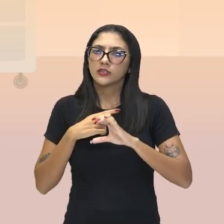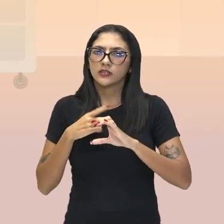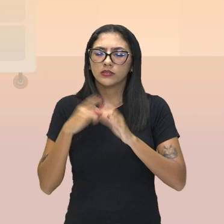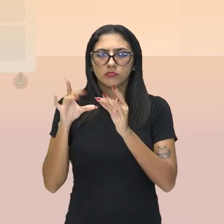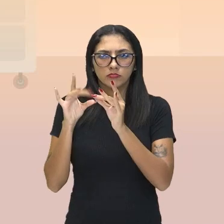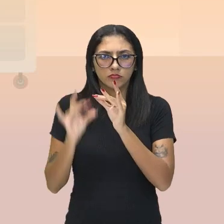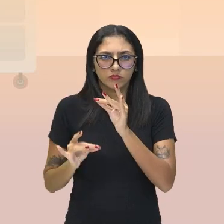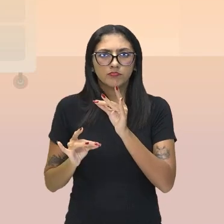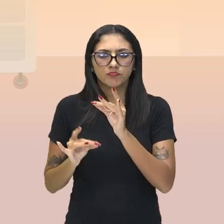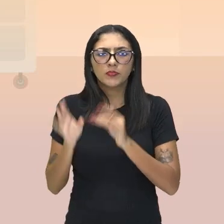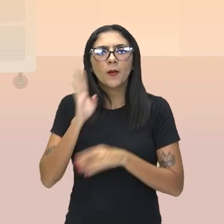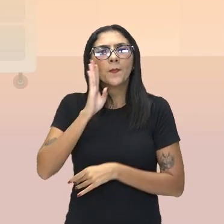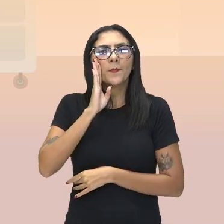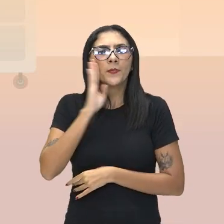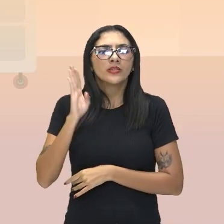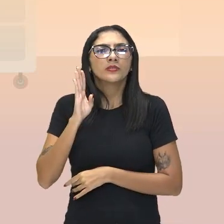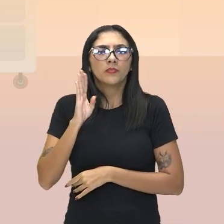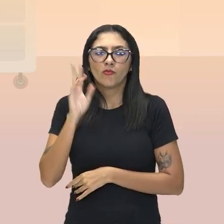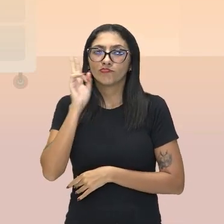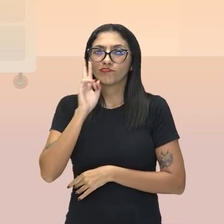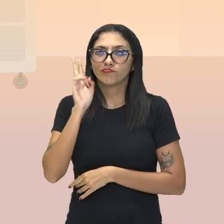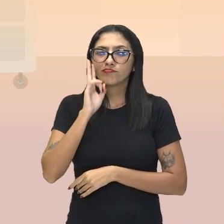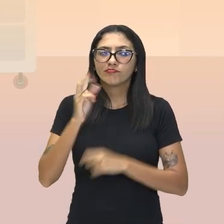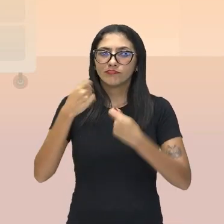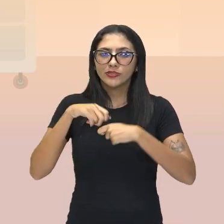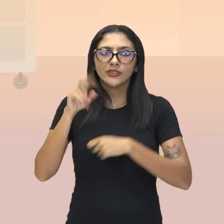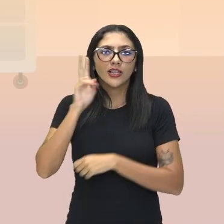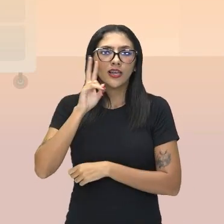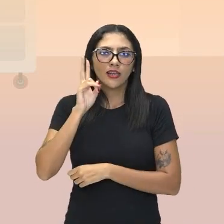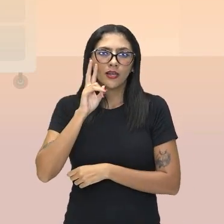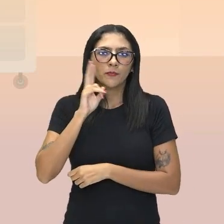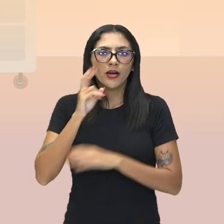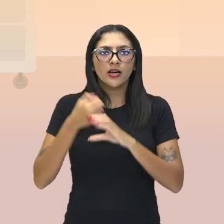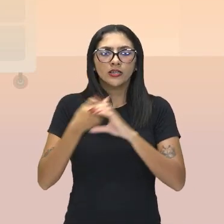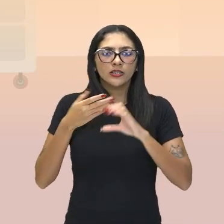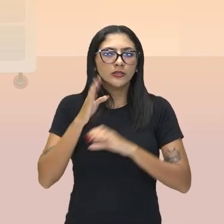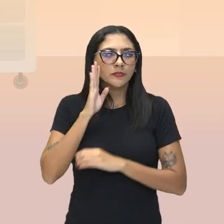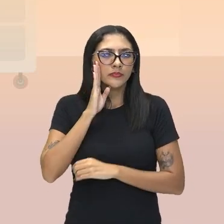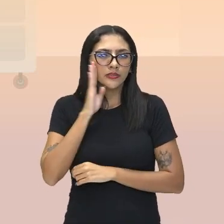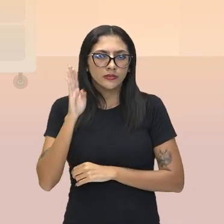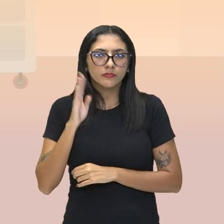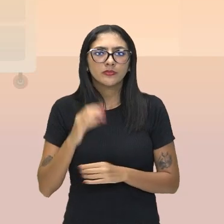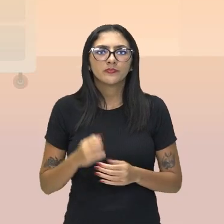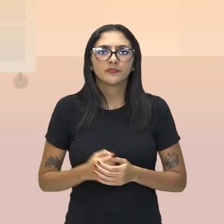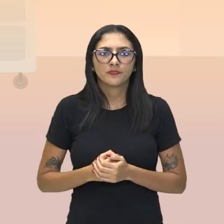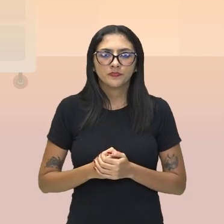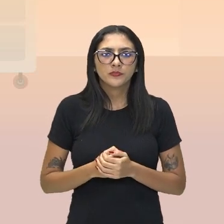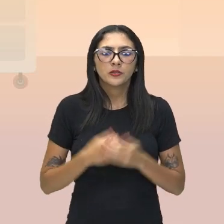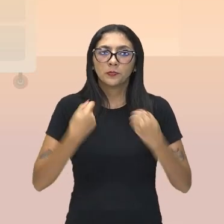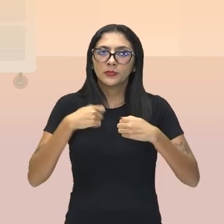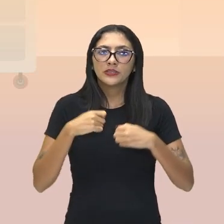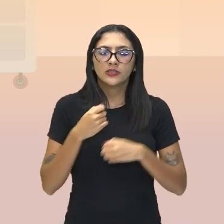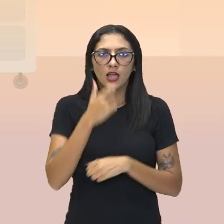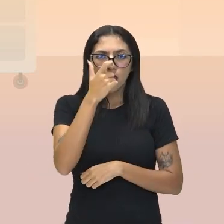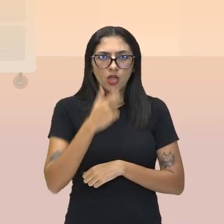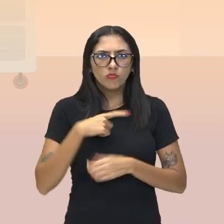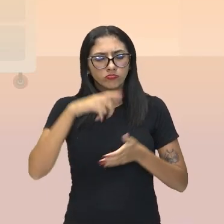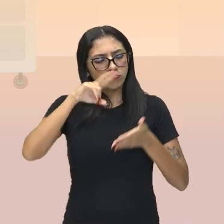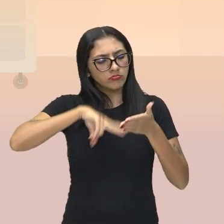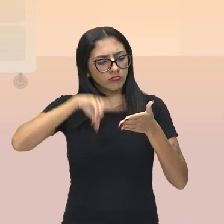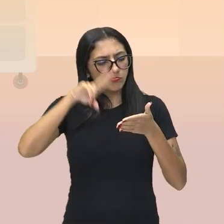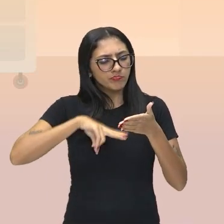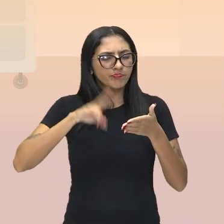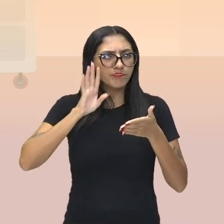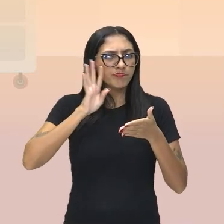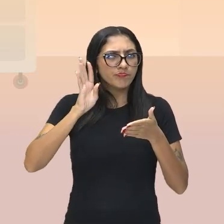E a principal delas, não esqueçam, né? Que é justamente levar a reflexão, você refletir sobre